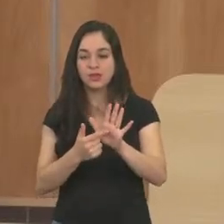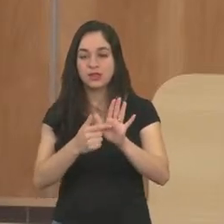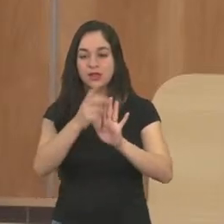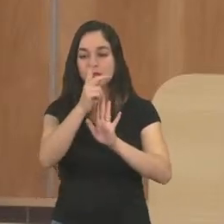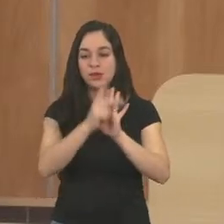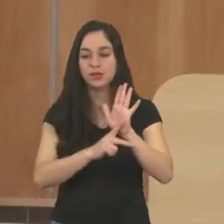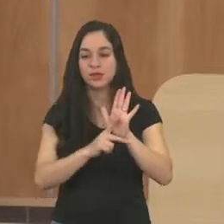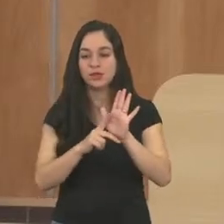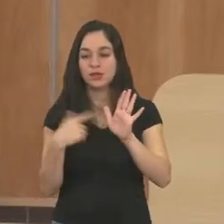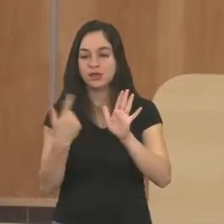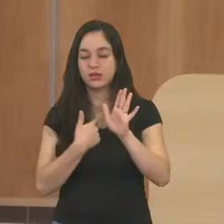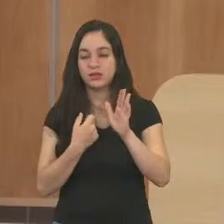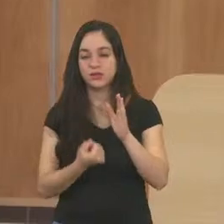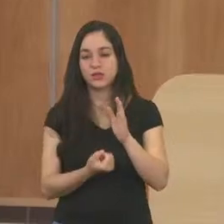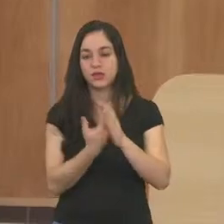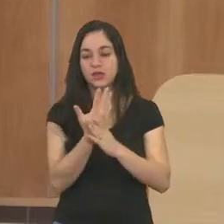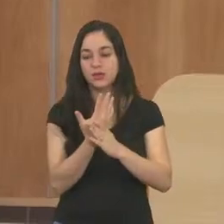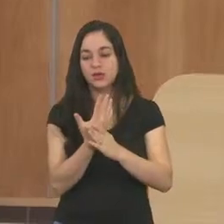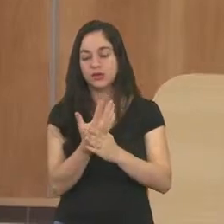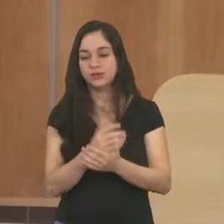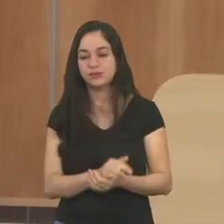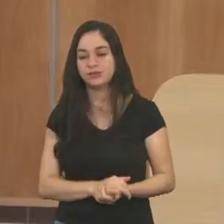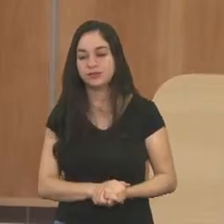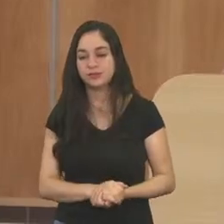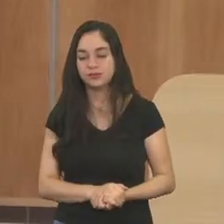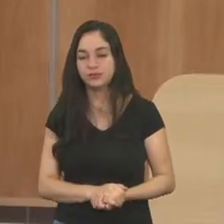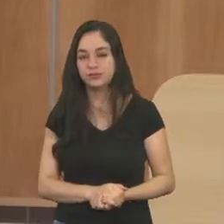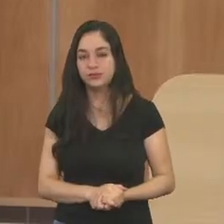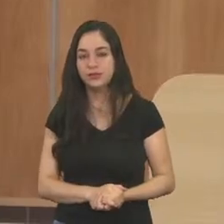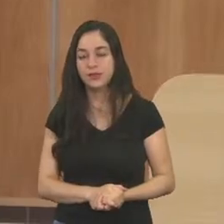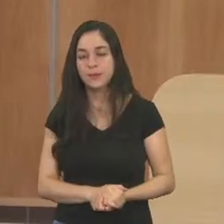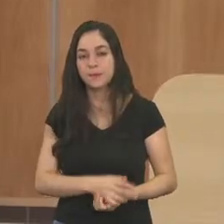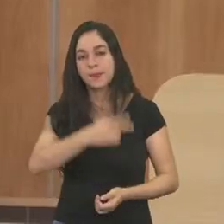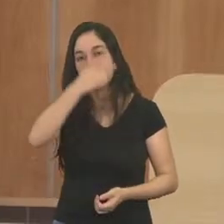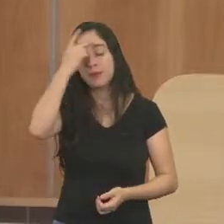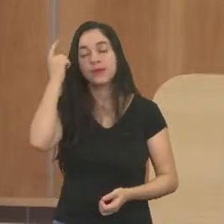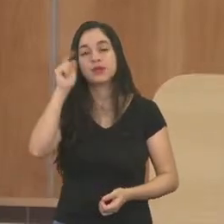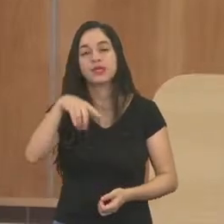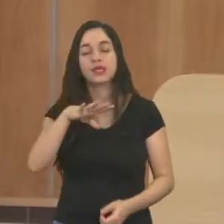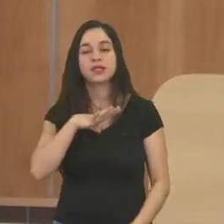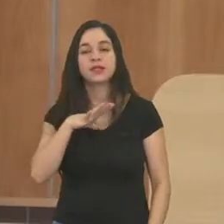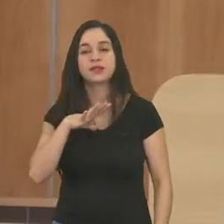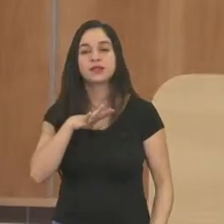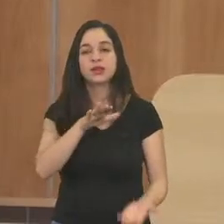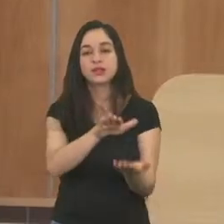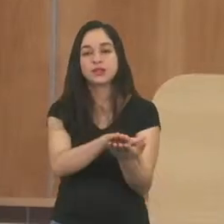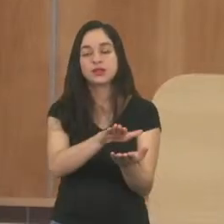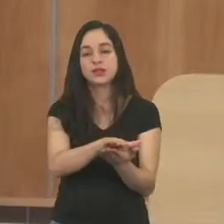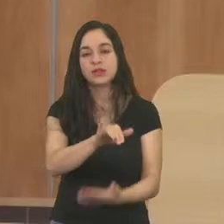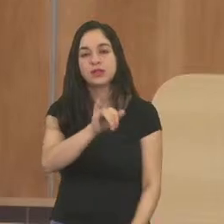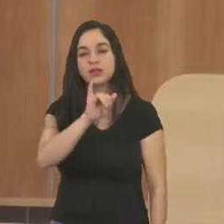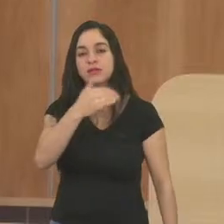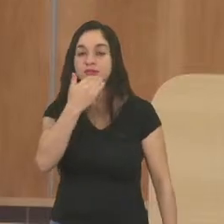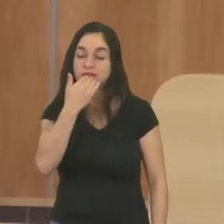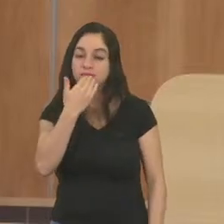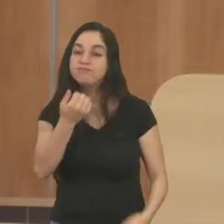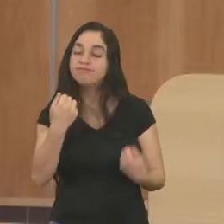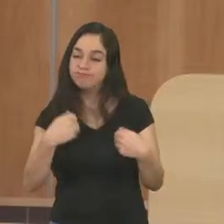autoria, um projeto que é muito reivindicado pela população da nossa cidade. É um projeto